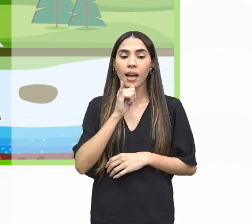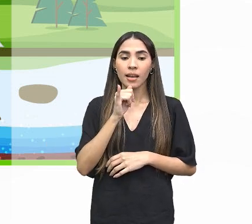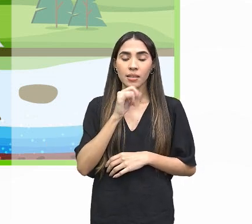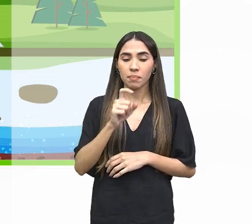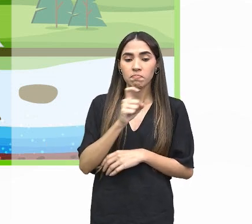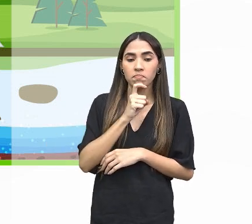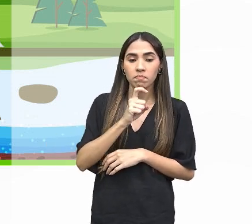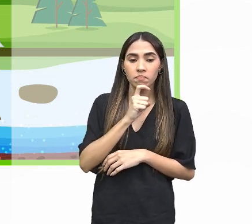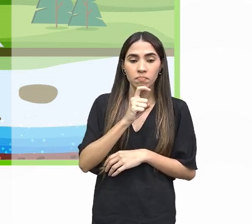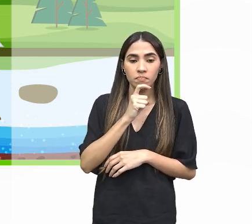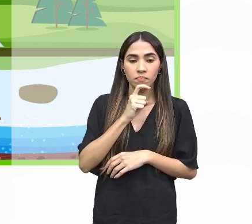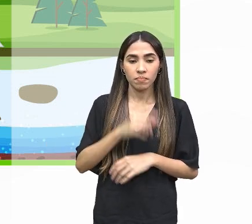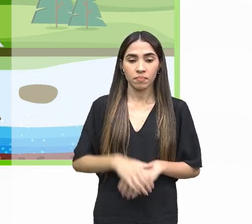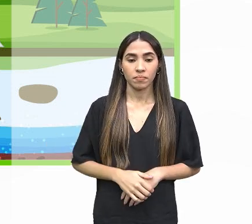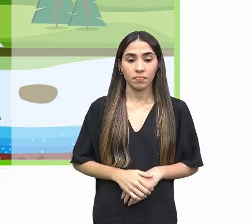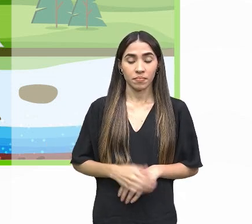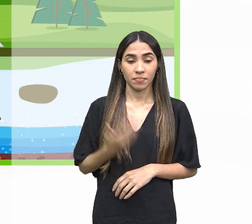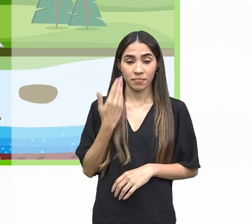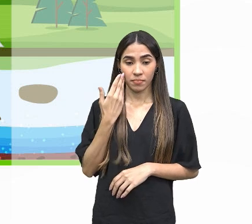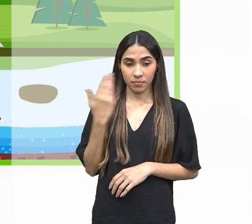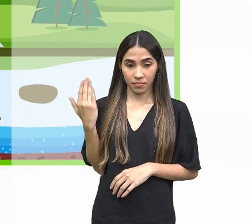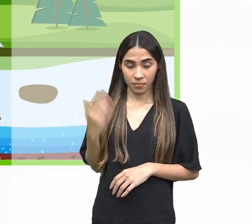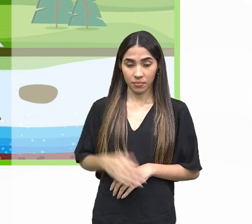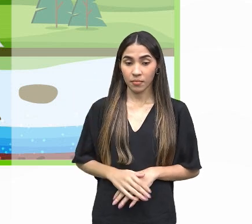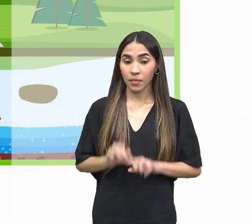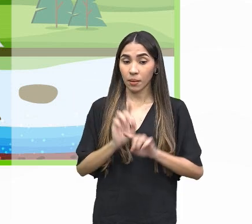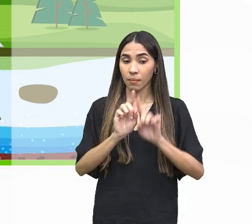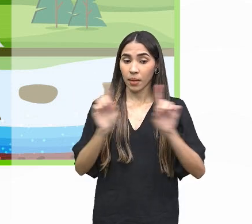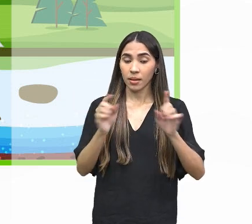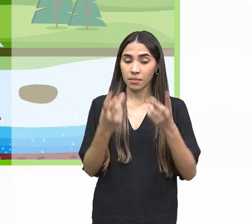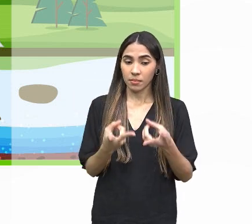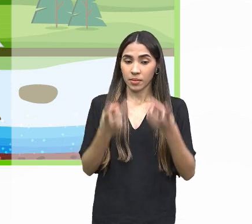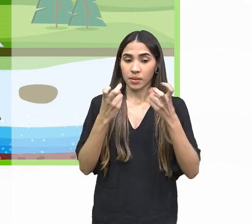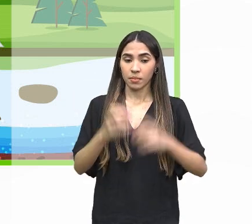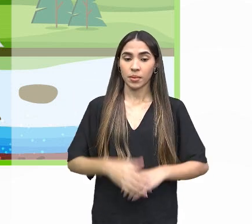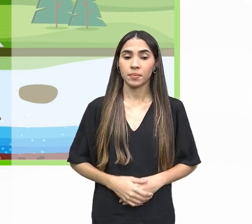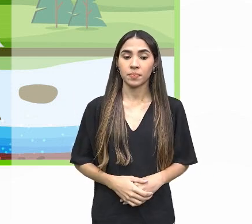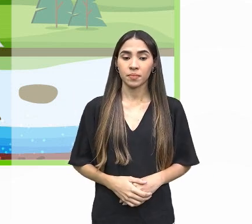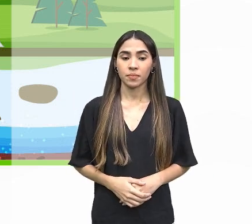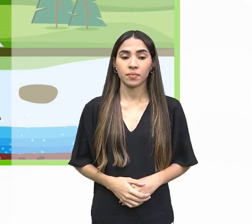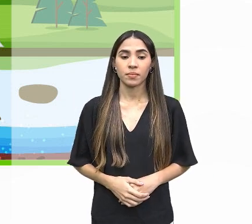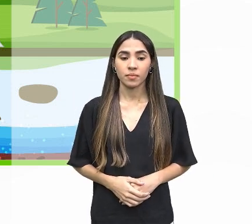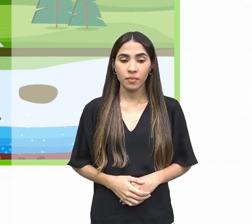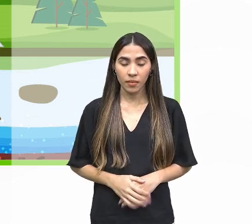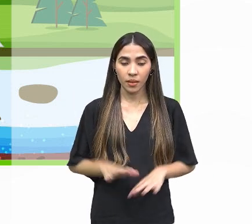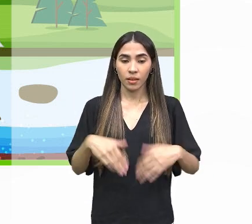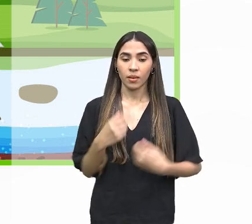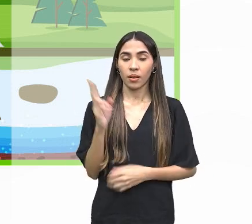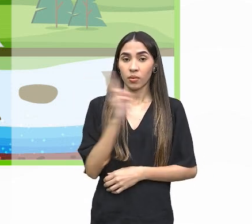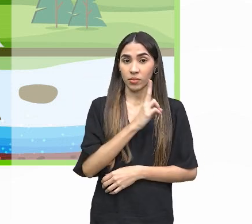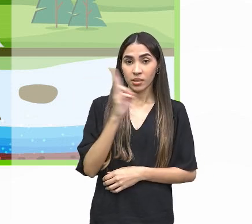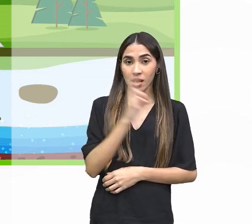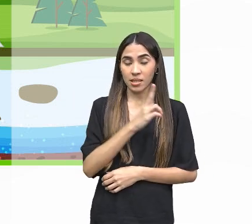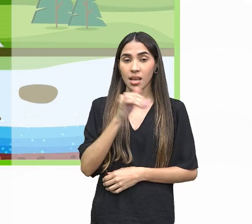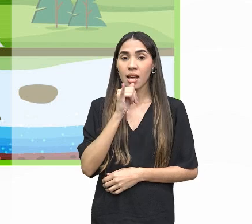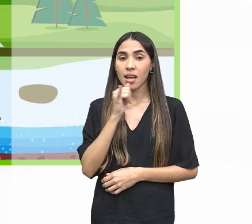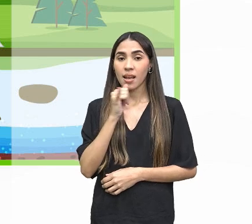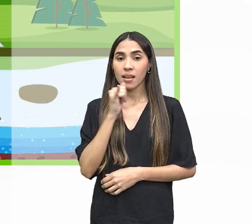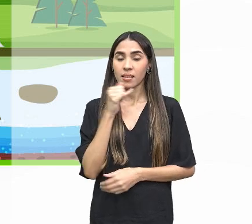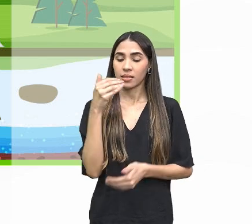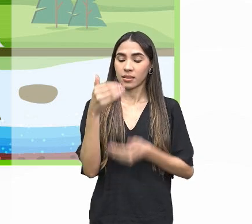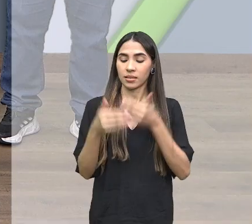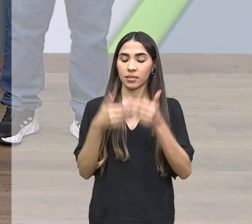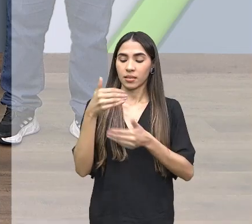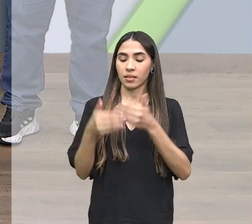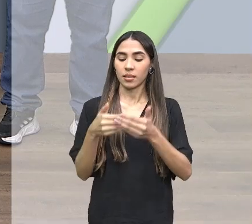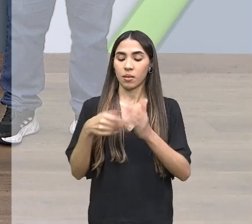aí os componentes, tá certo? Só que veja bem, Essa necessidade aí de transição da